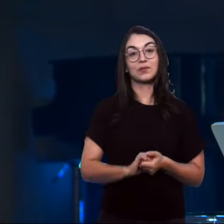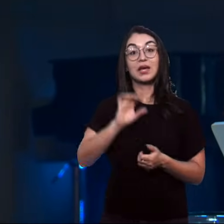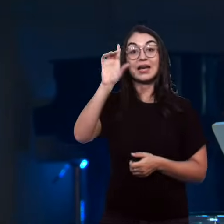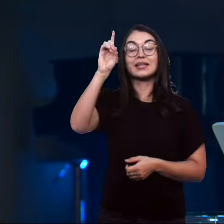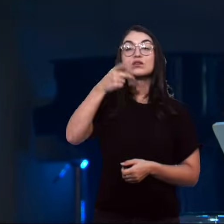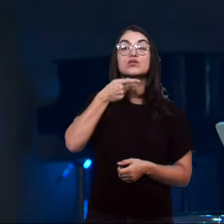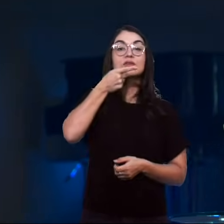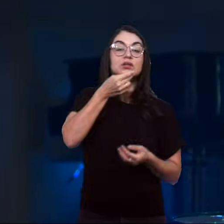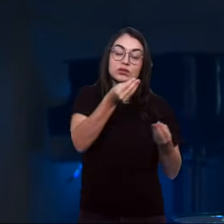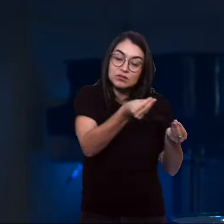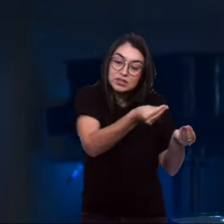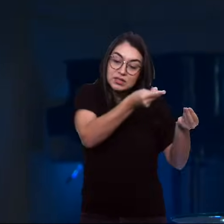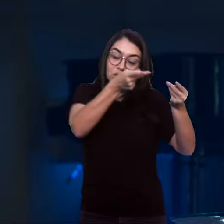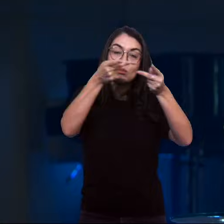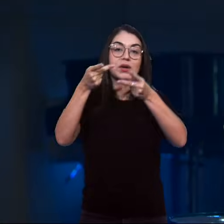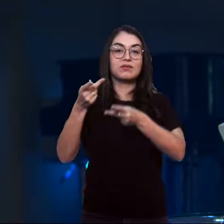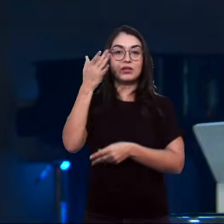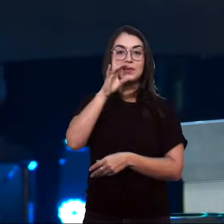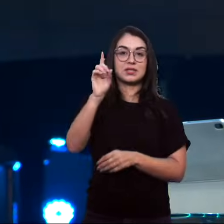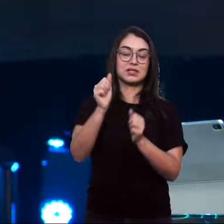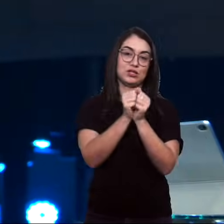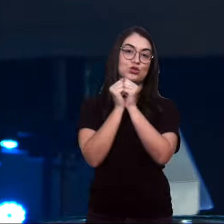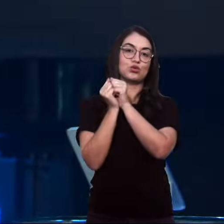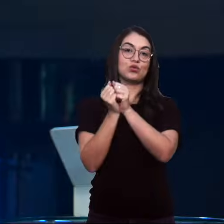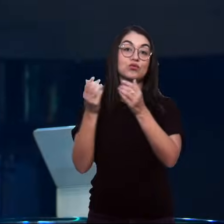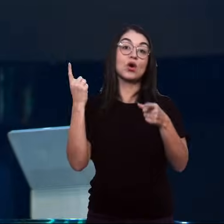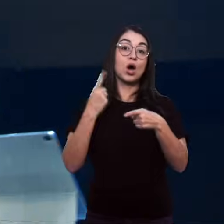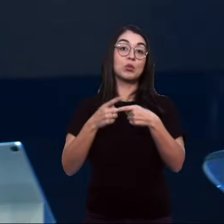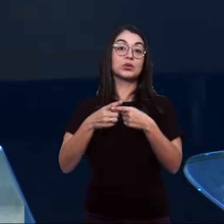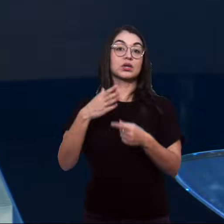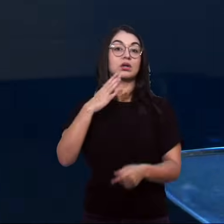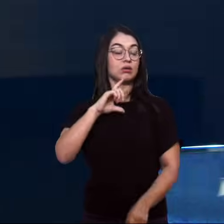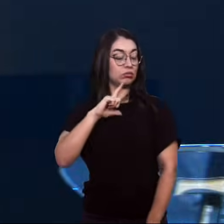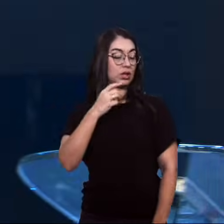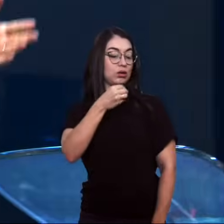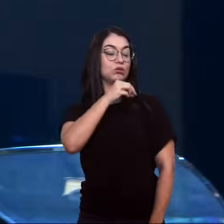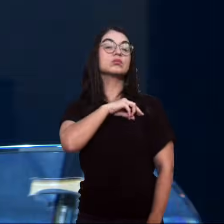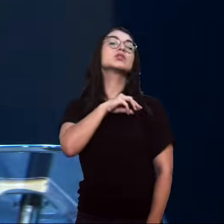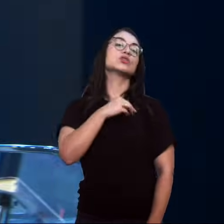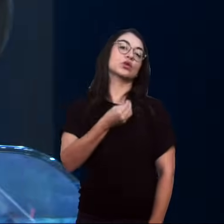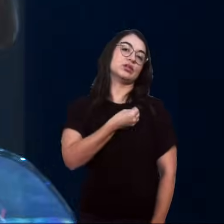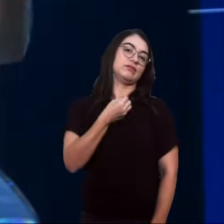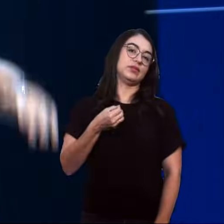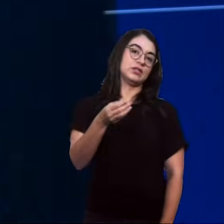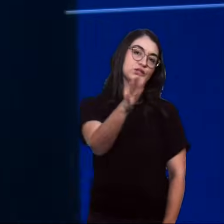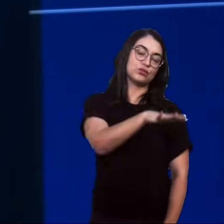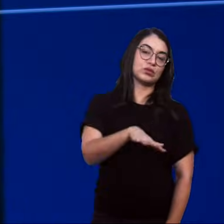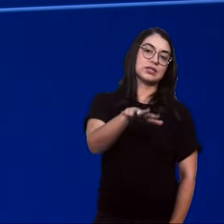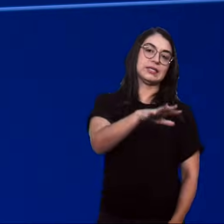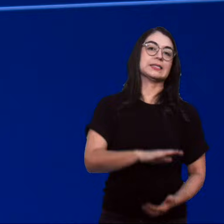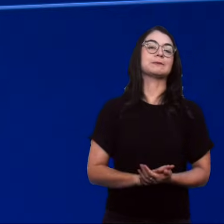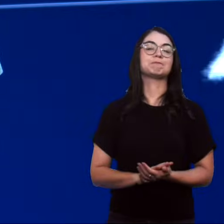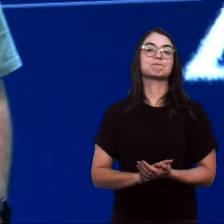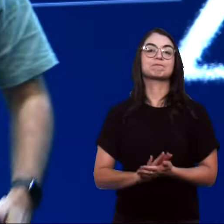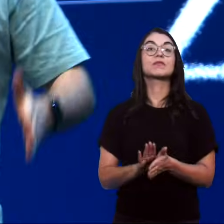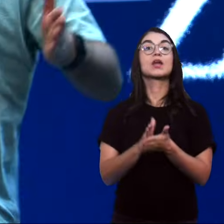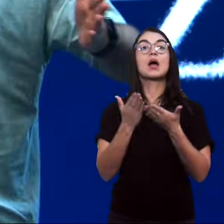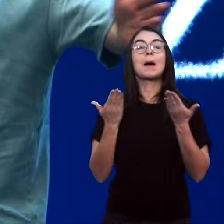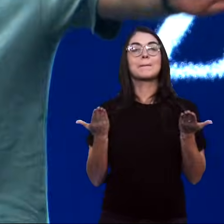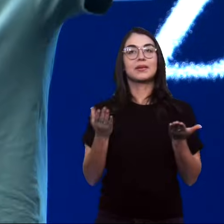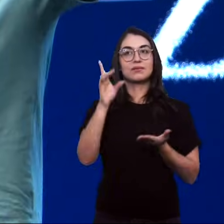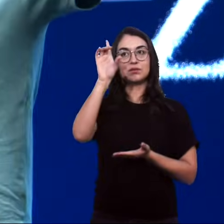tive misericórdia de vocês. E aí a Bíblia conta que Zorobabel